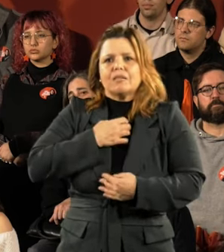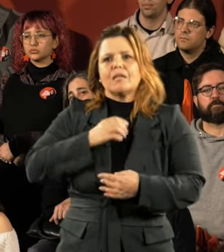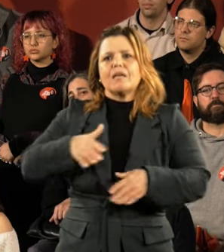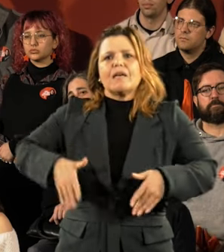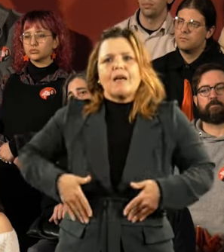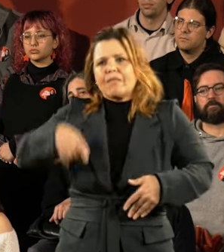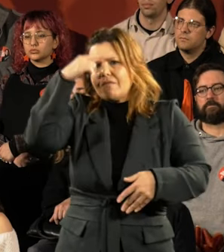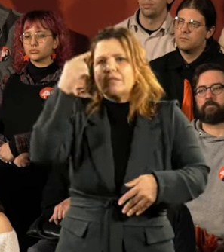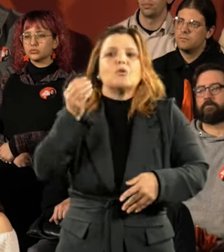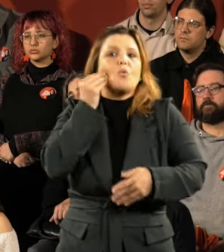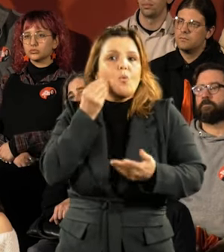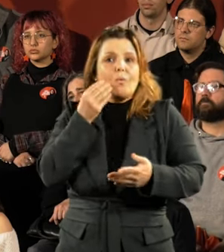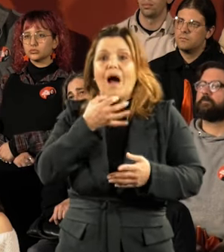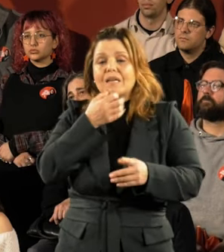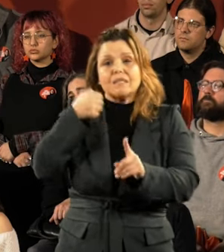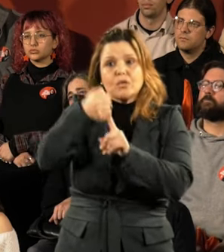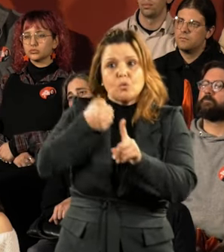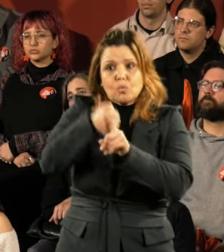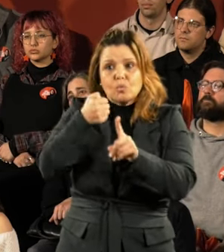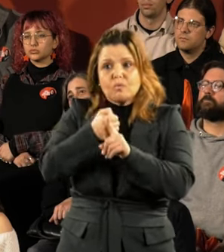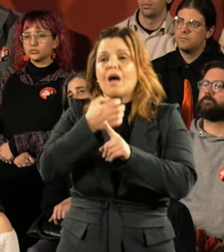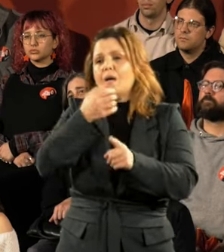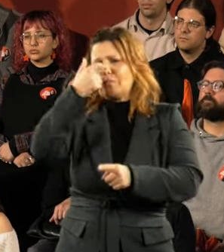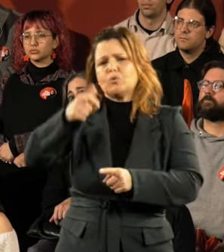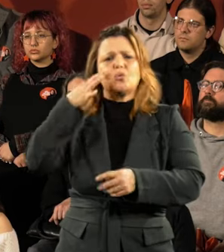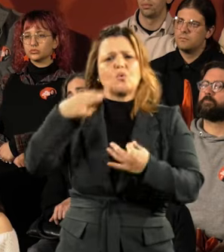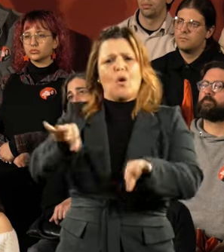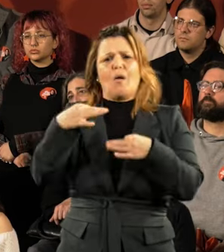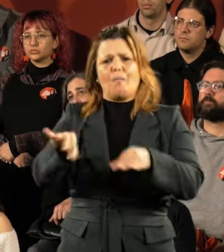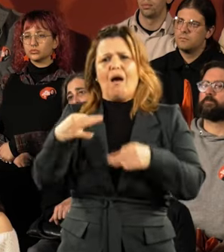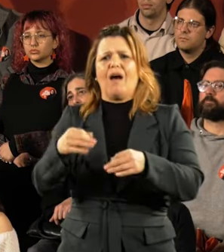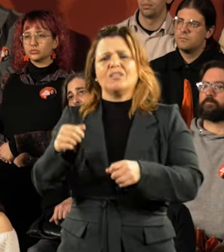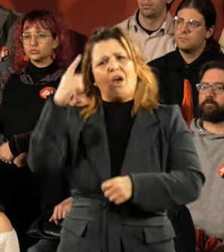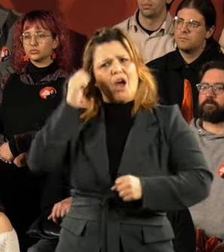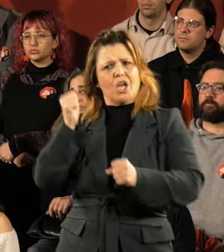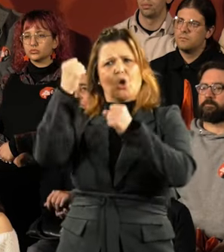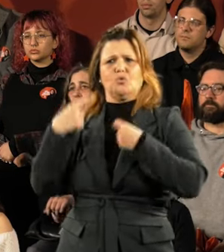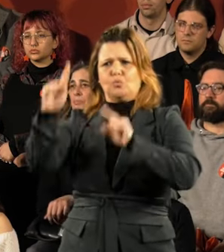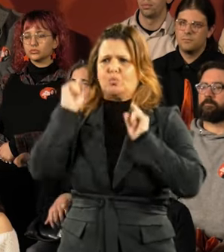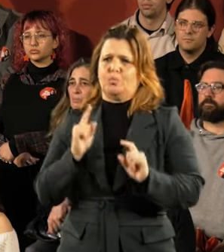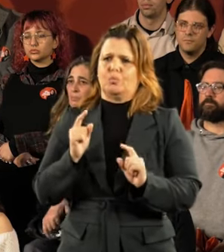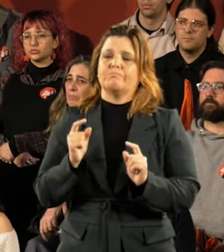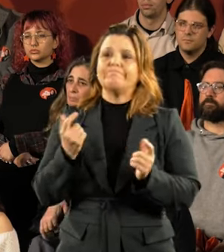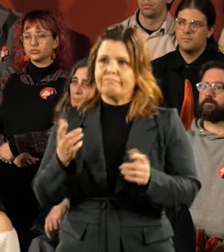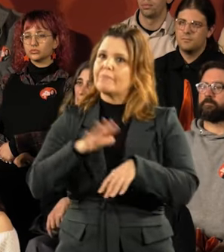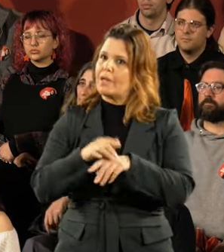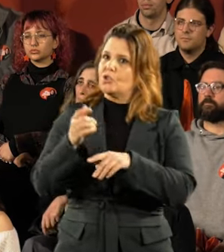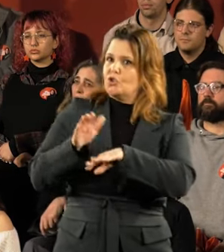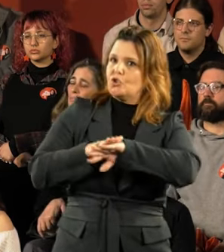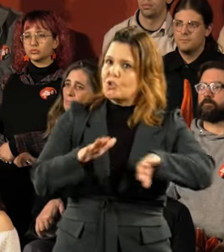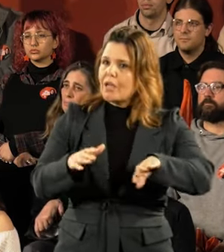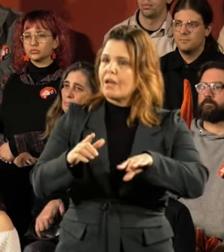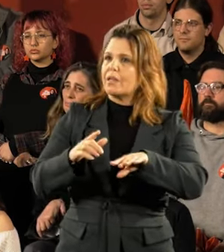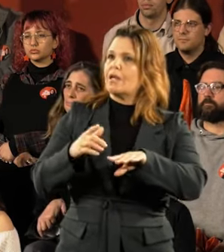sabem que as grandes lutas se fazem com pessoas normais e não com heróis é por aqui que a esquerda que vem de